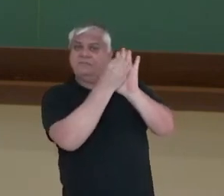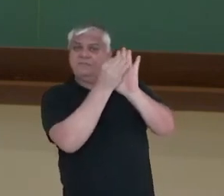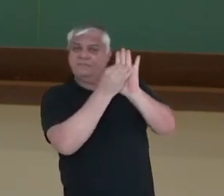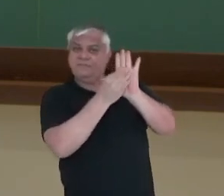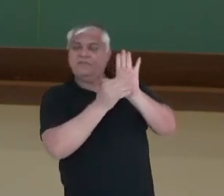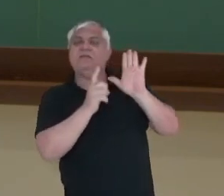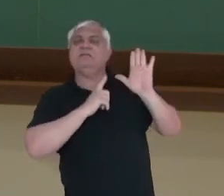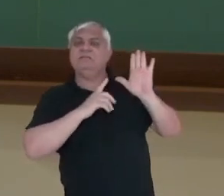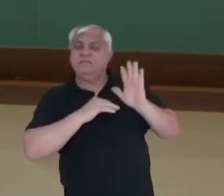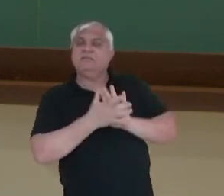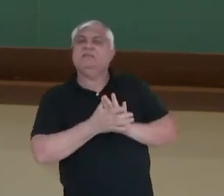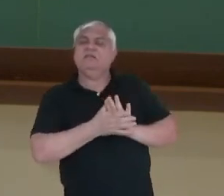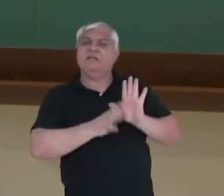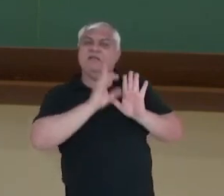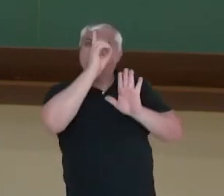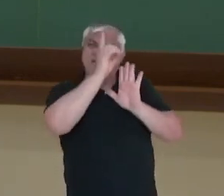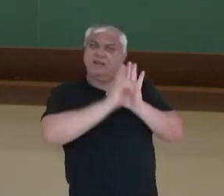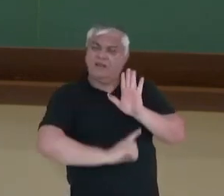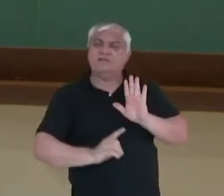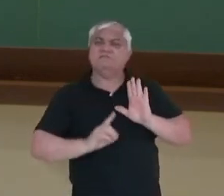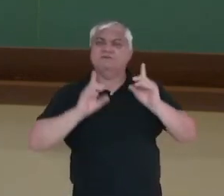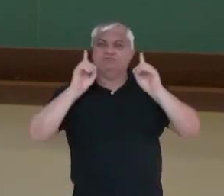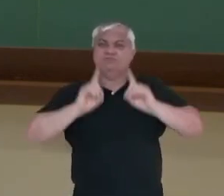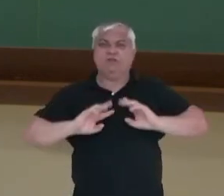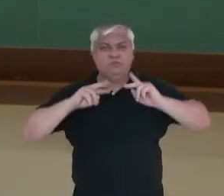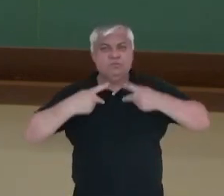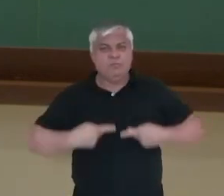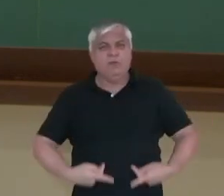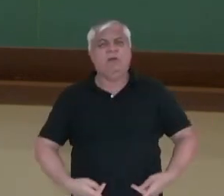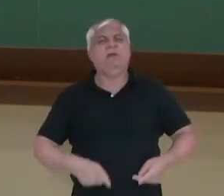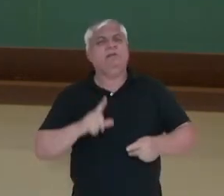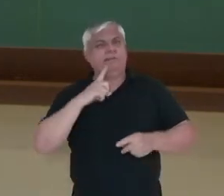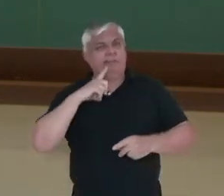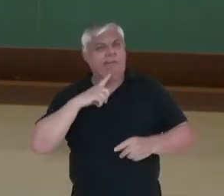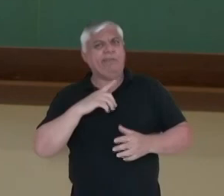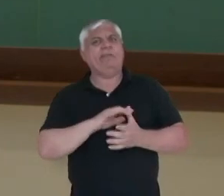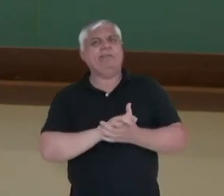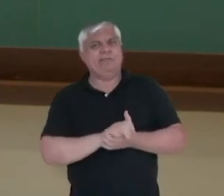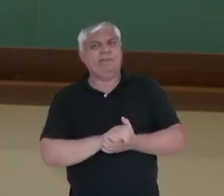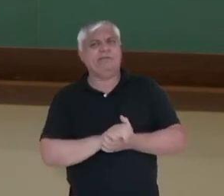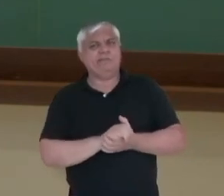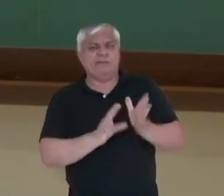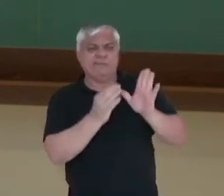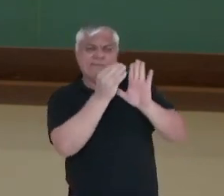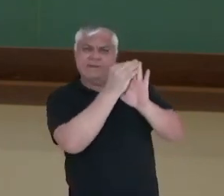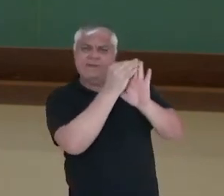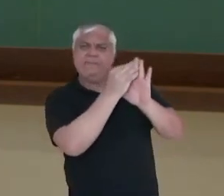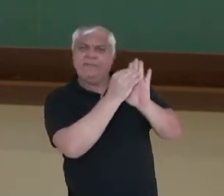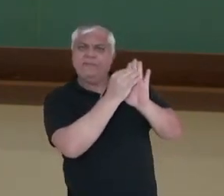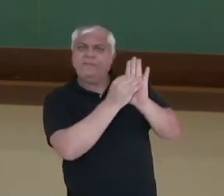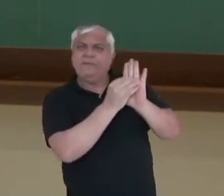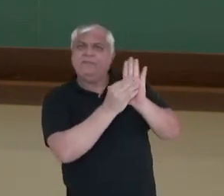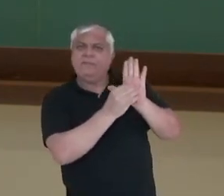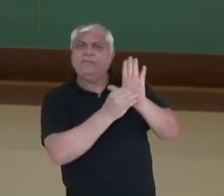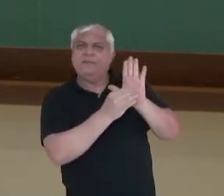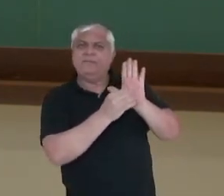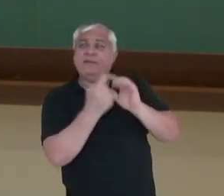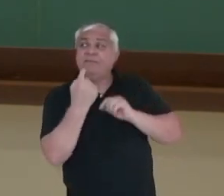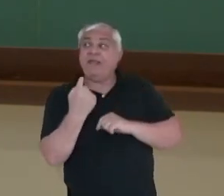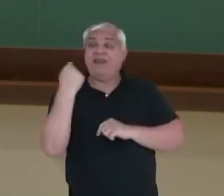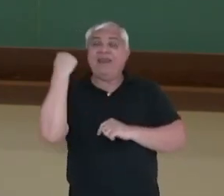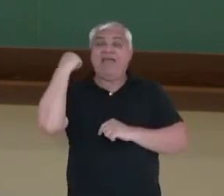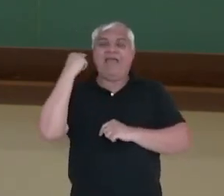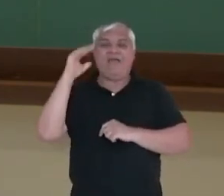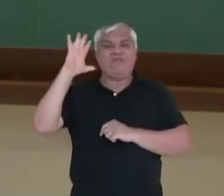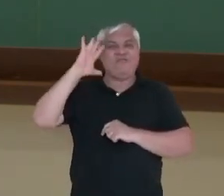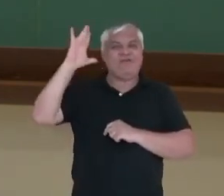na Declaração Universal de Direitos Humanos, tá? Tudo isso a partir dessa concepção que vem lá desses